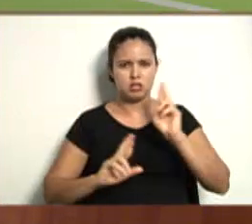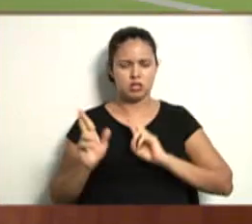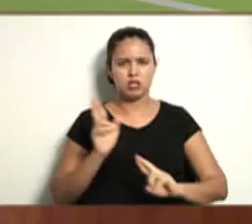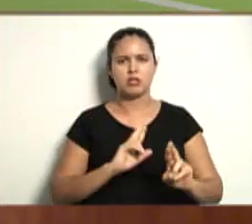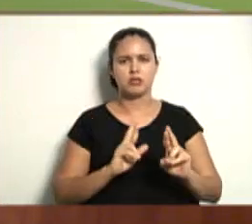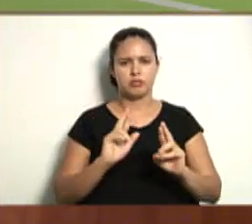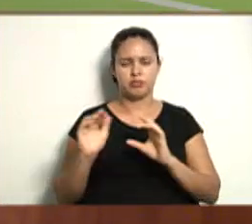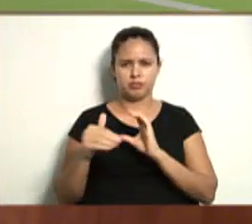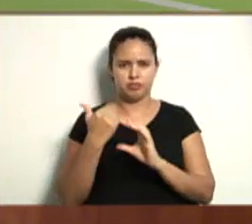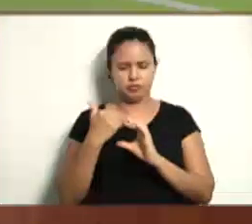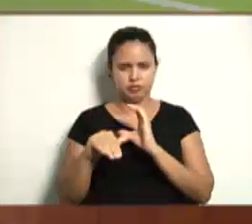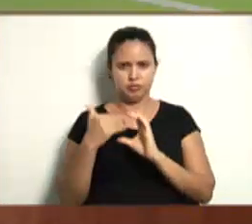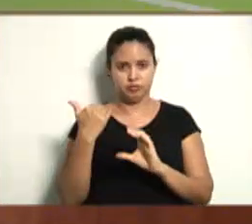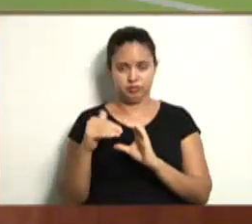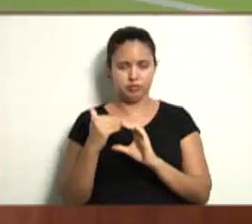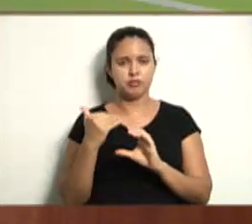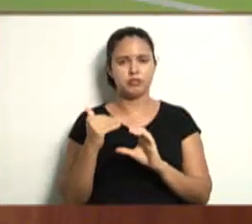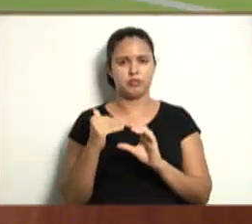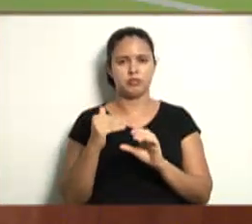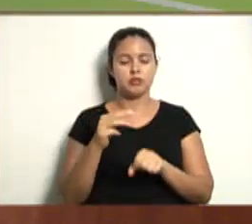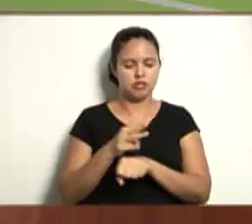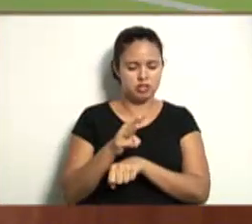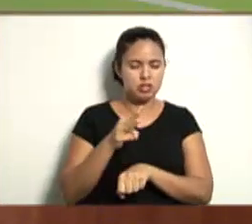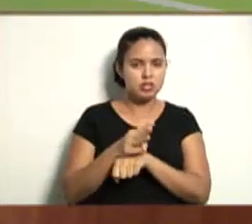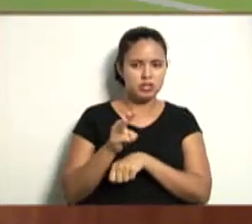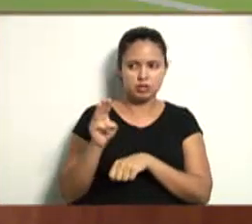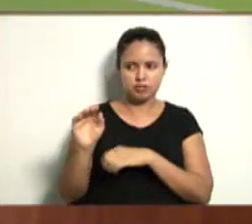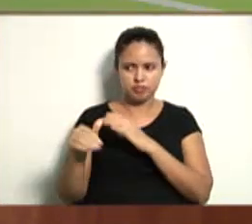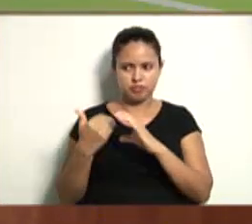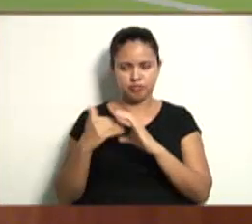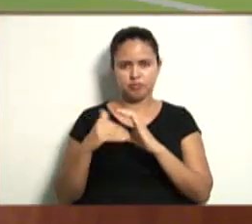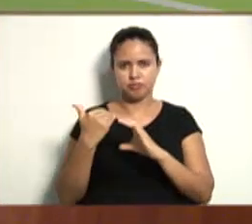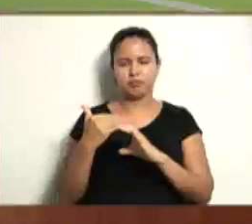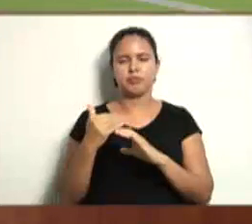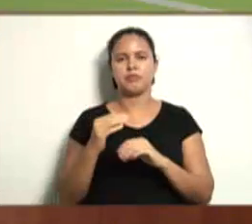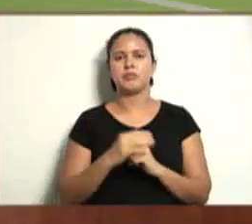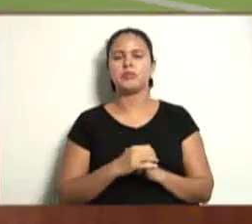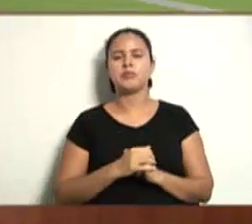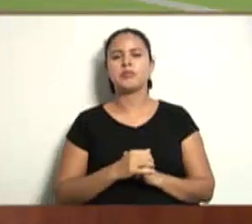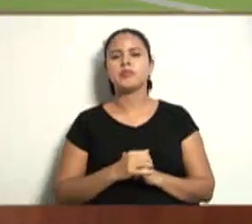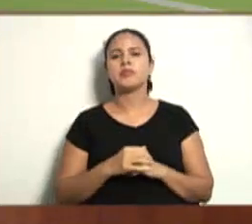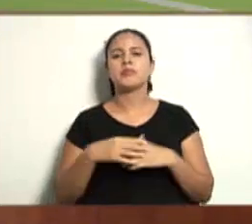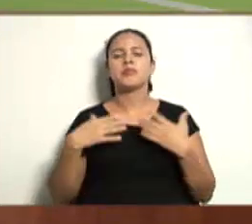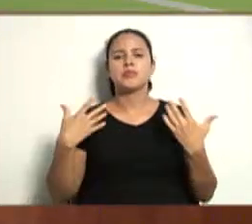no WhatsApp. Já vai dar uma resposta aqui para nós. E aí,